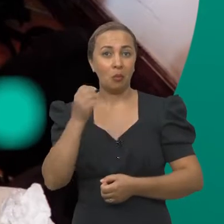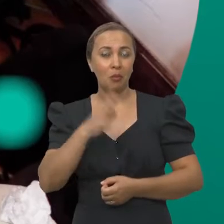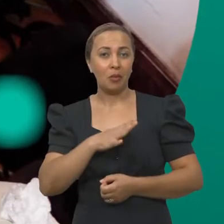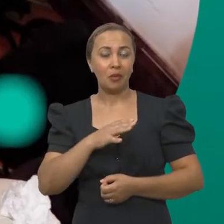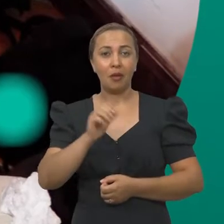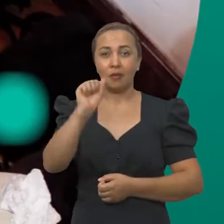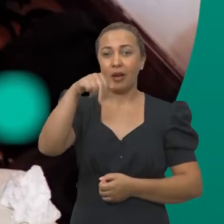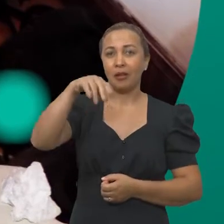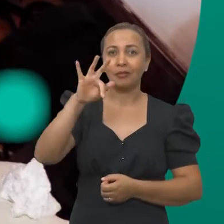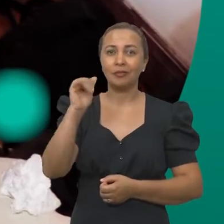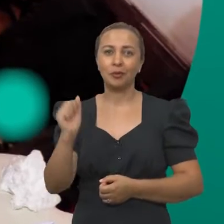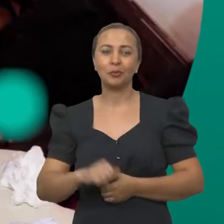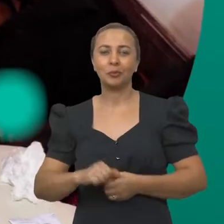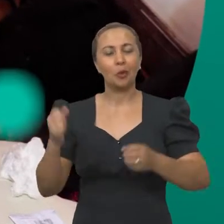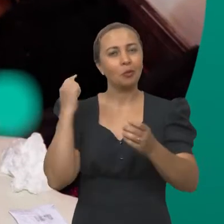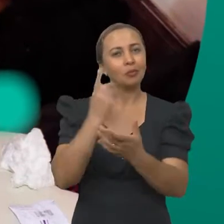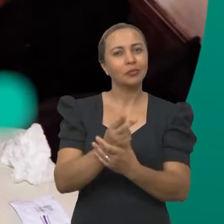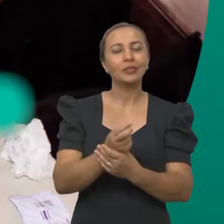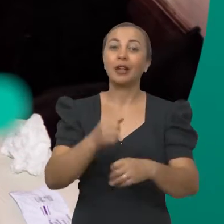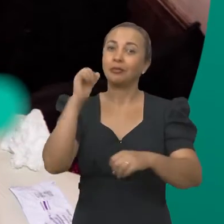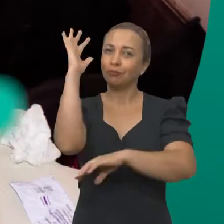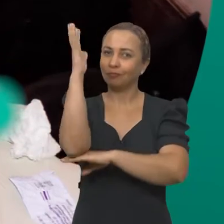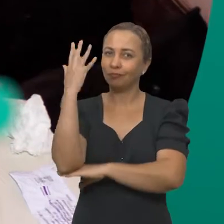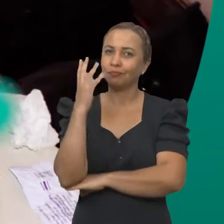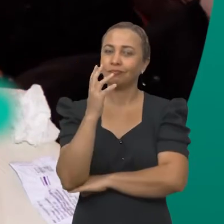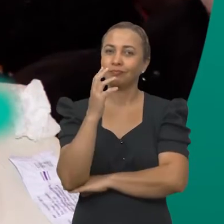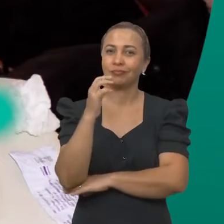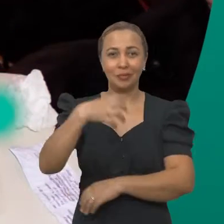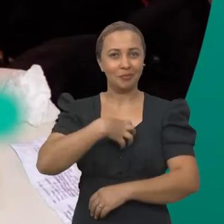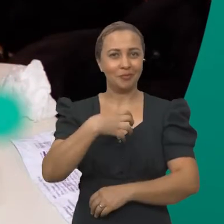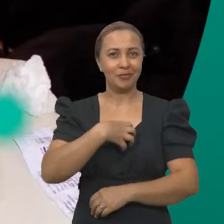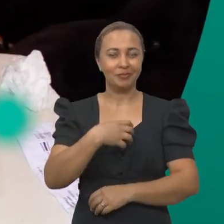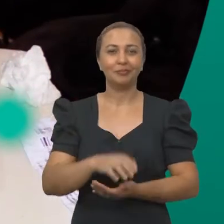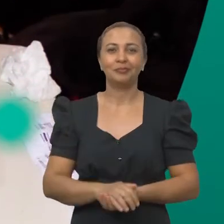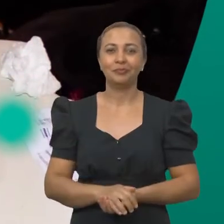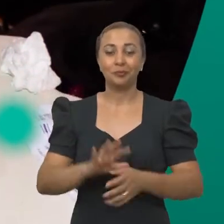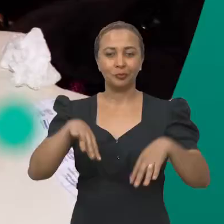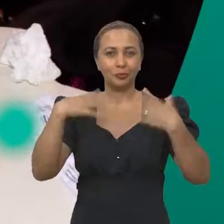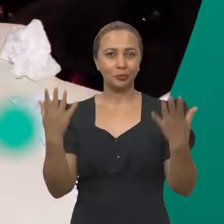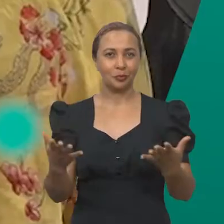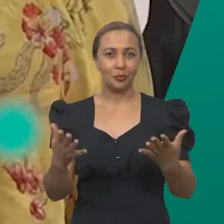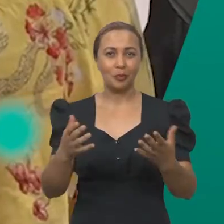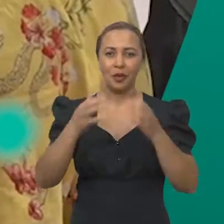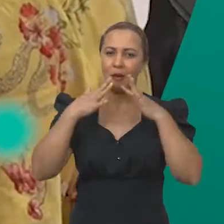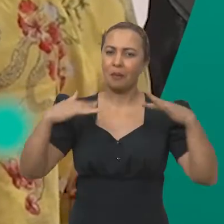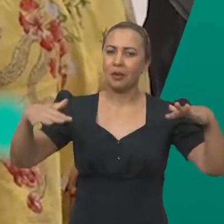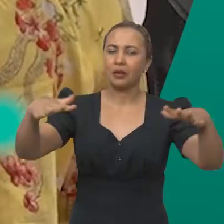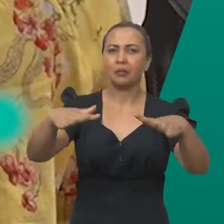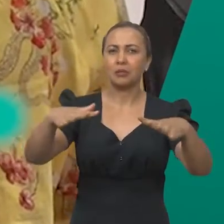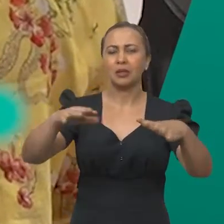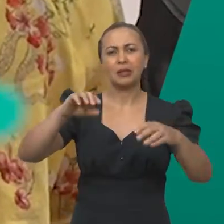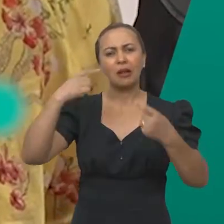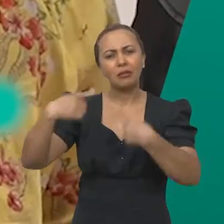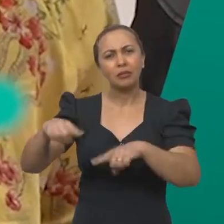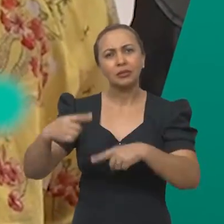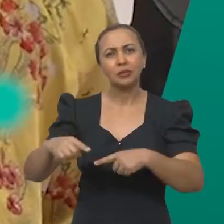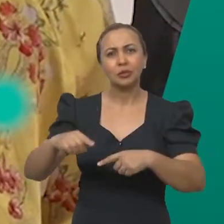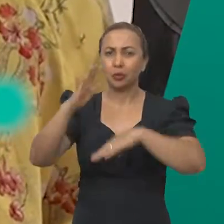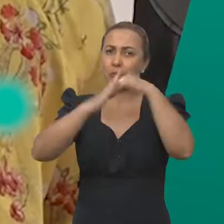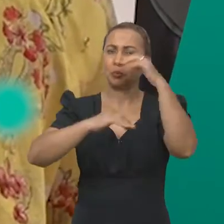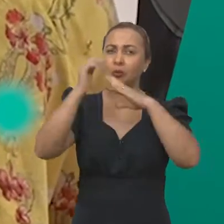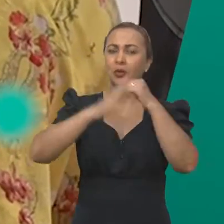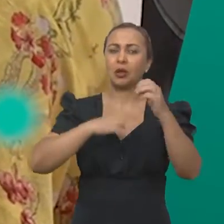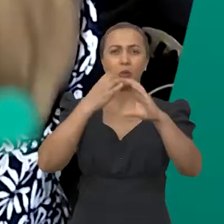Uma nova espécie de anfíbio é descoberta nas belezas da Mata Atlântica na região da Bahia. E ainda, quais os efeitos